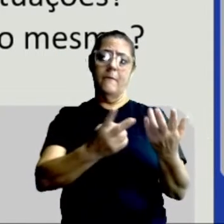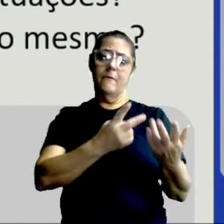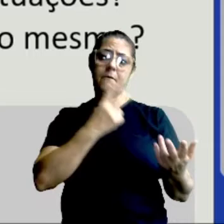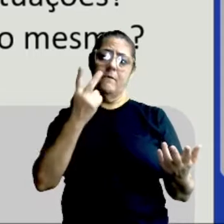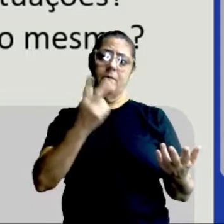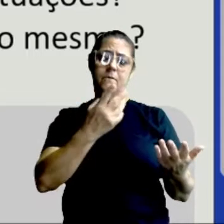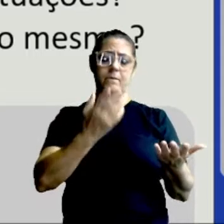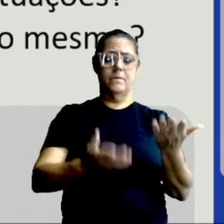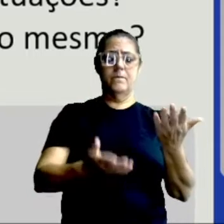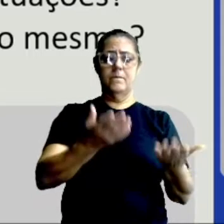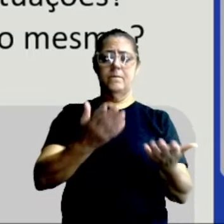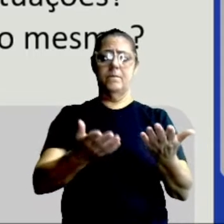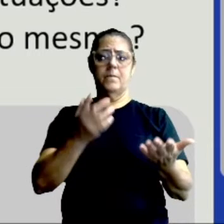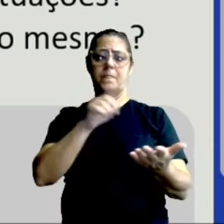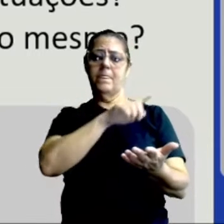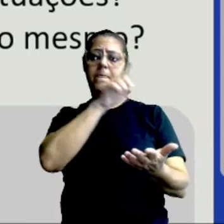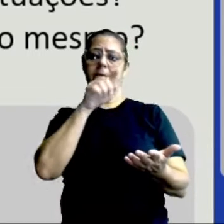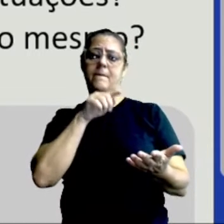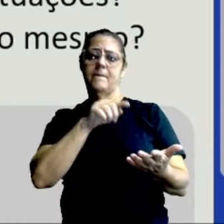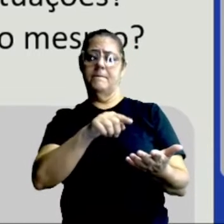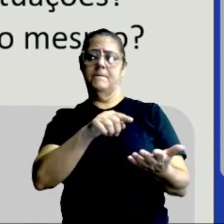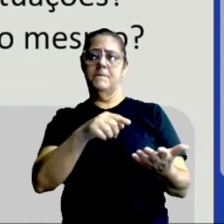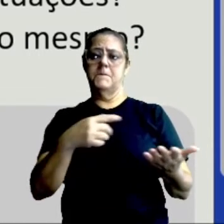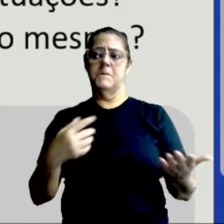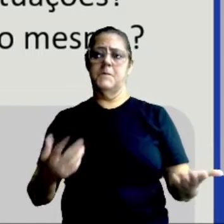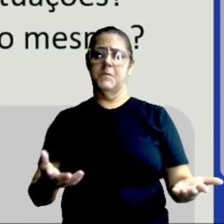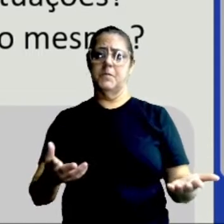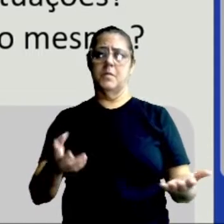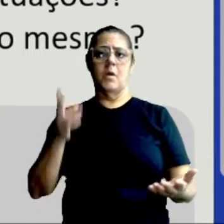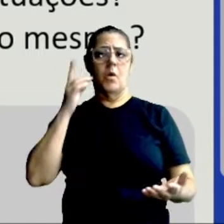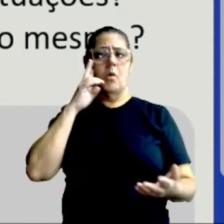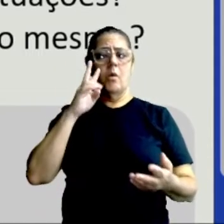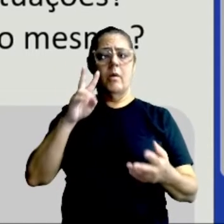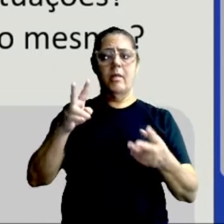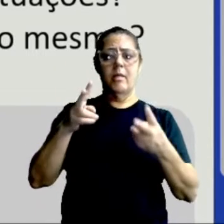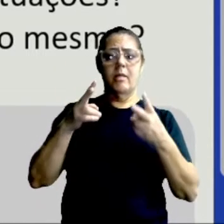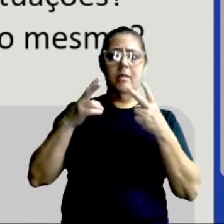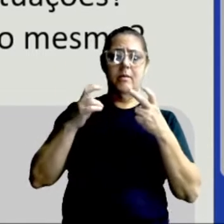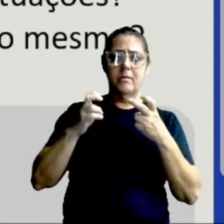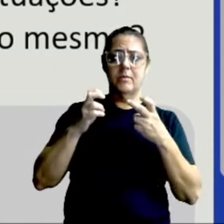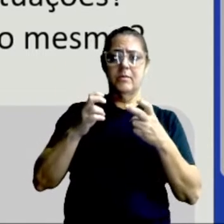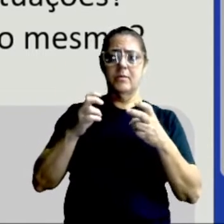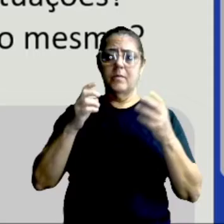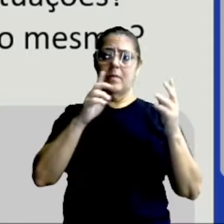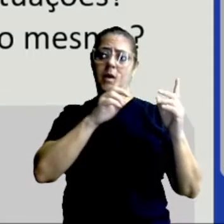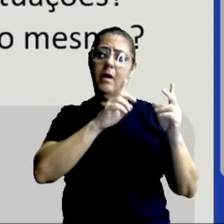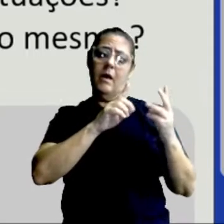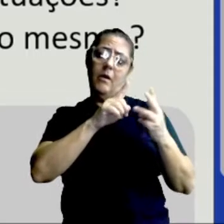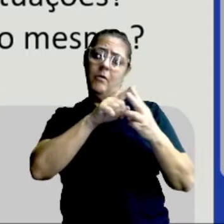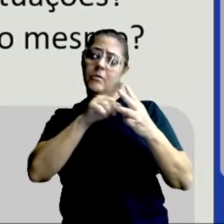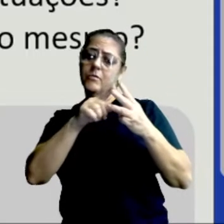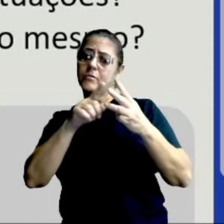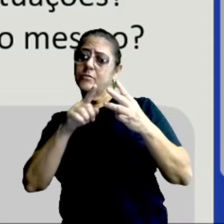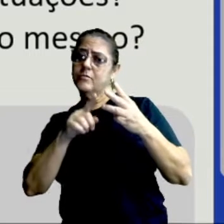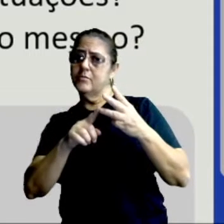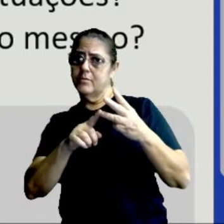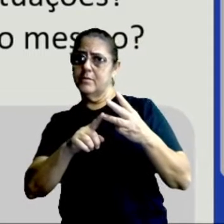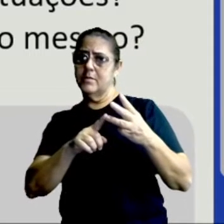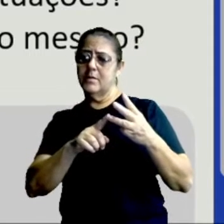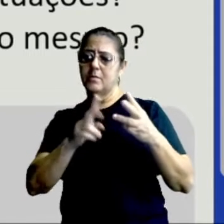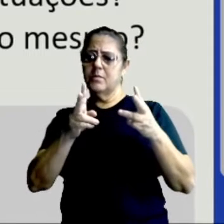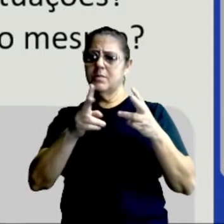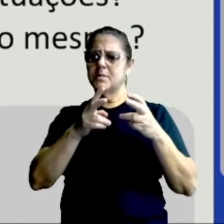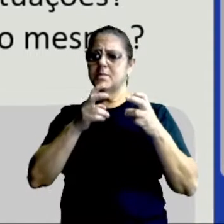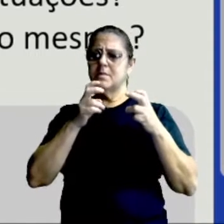desconhecido, tá? Agora, olhando para essas 3 imagens, o que vocês observam, o que